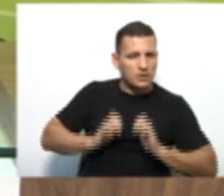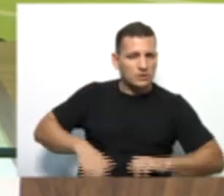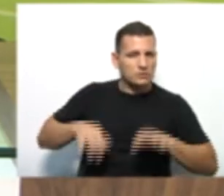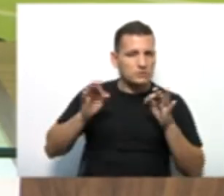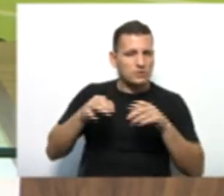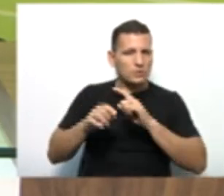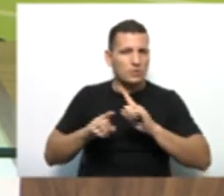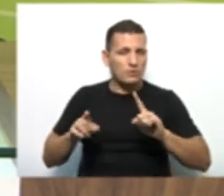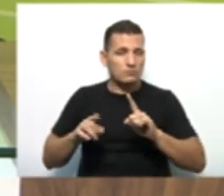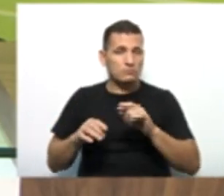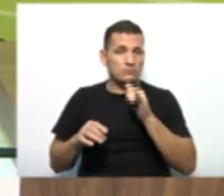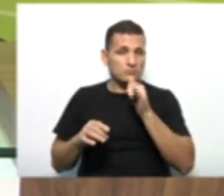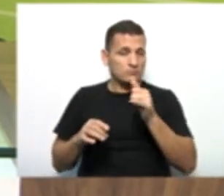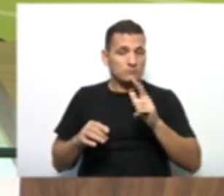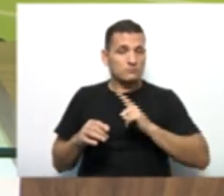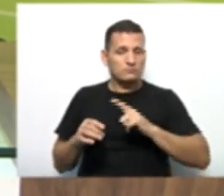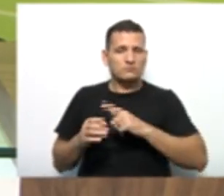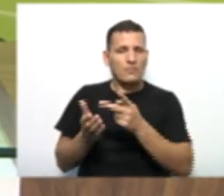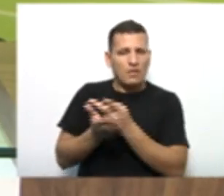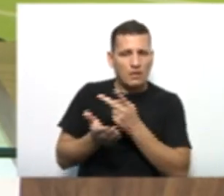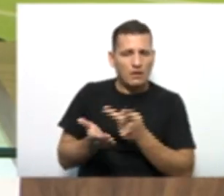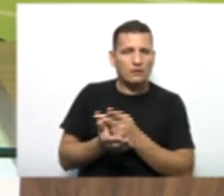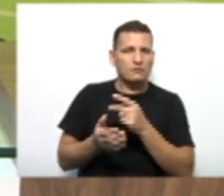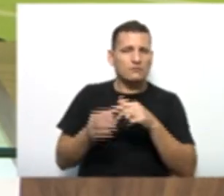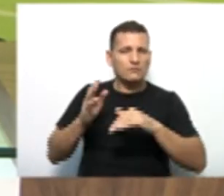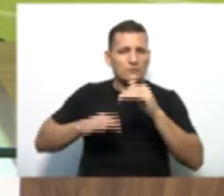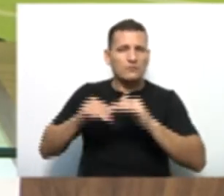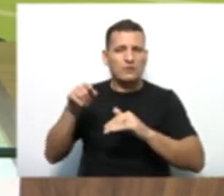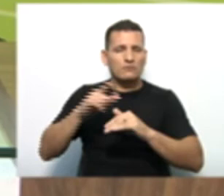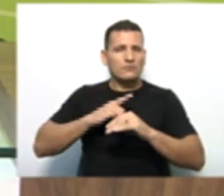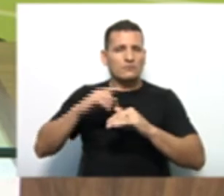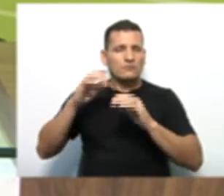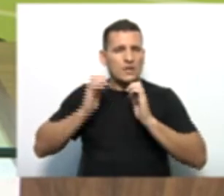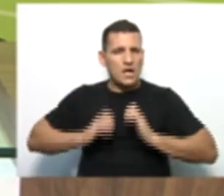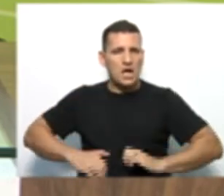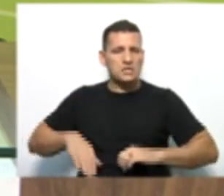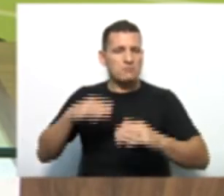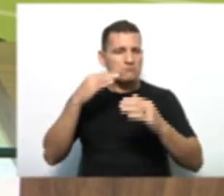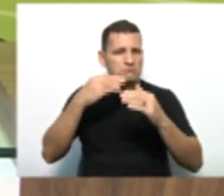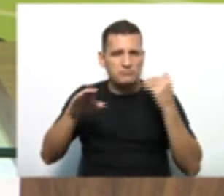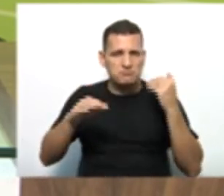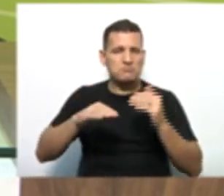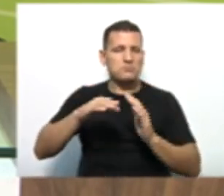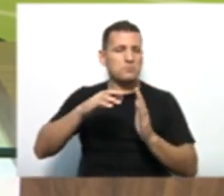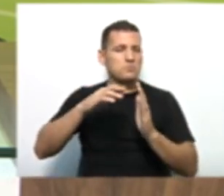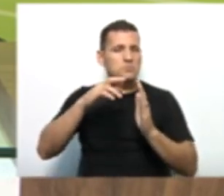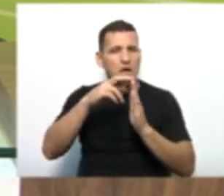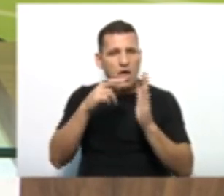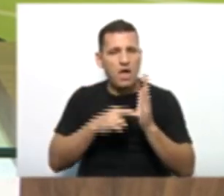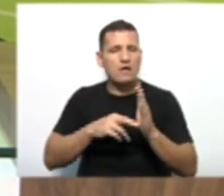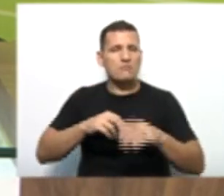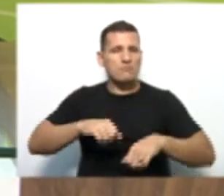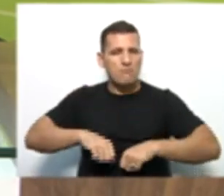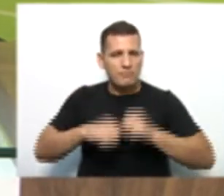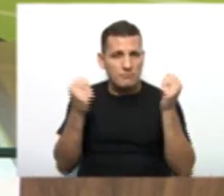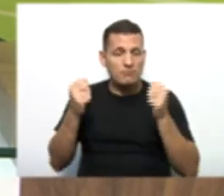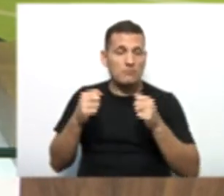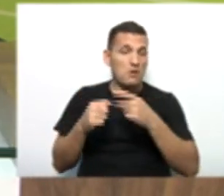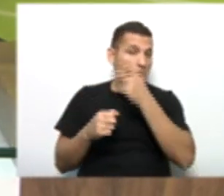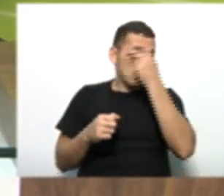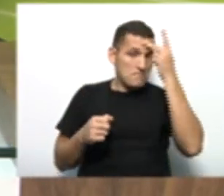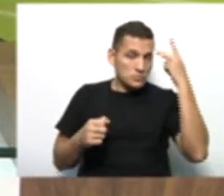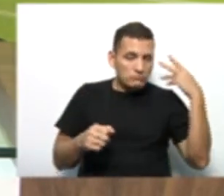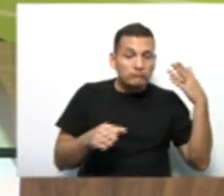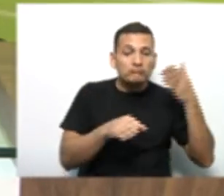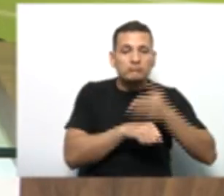ou quando algum profissional comete uma infração muito grave no exercício da profissão, as pessoas normalmente denunciam dentro